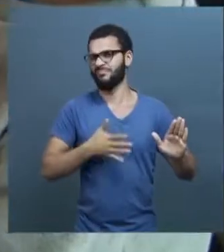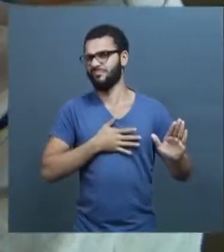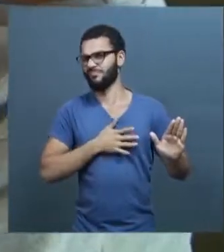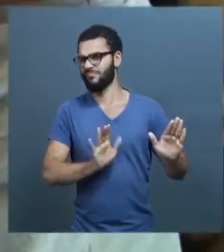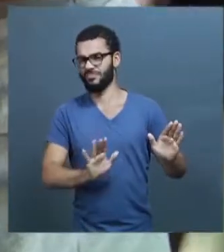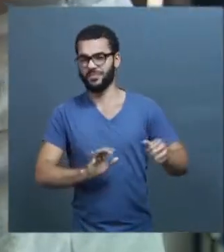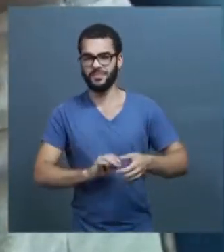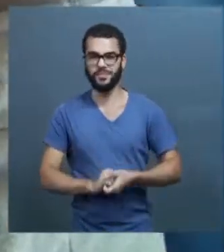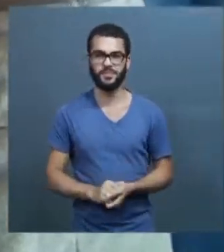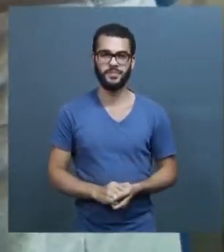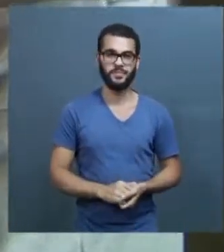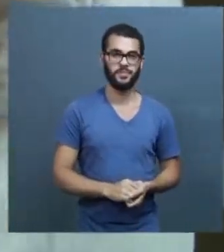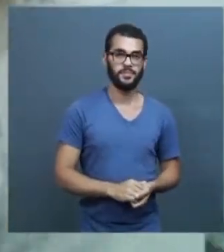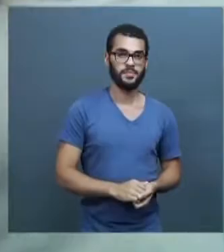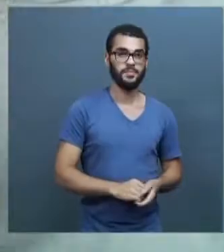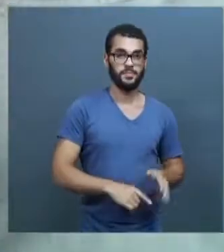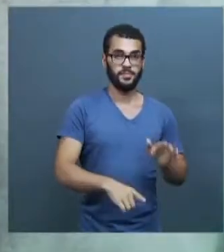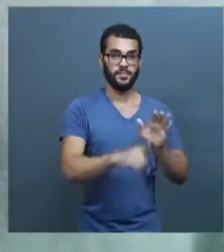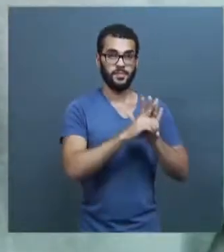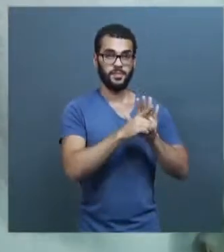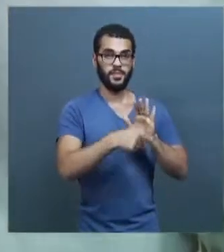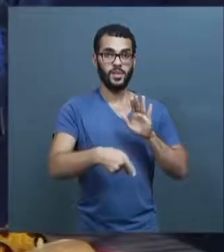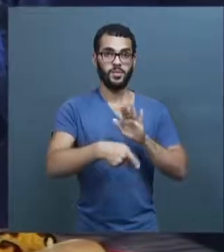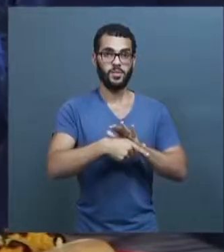do decreto